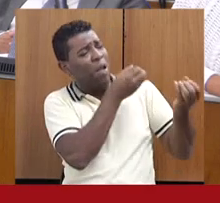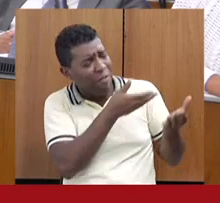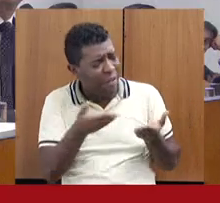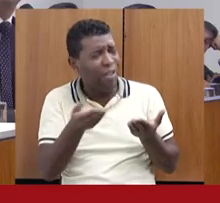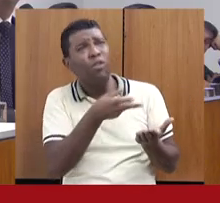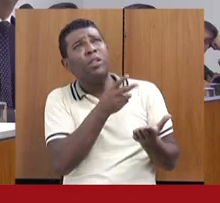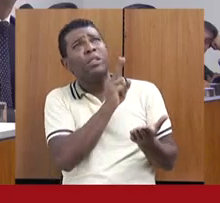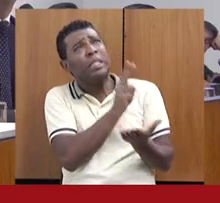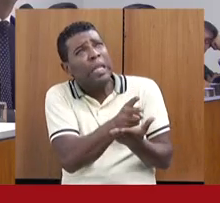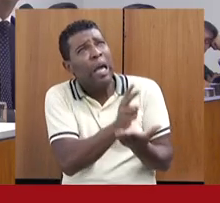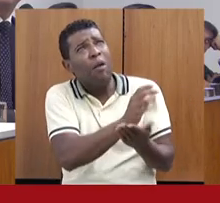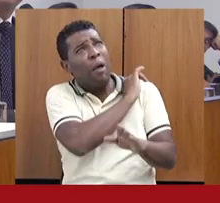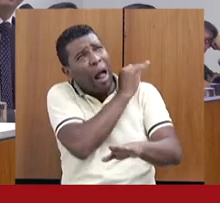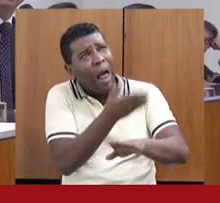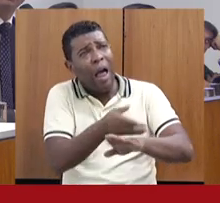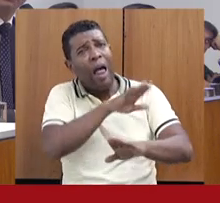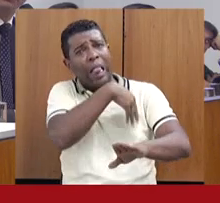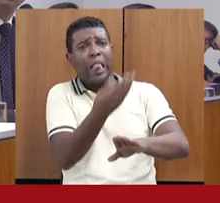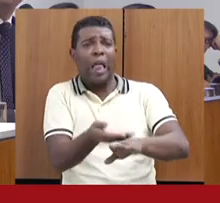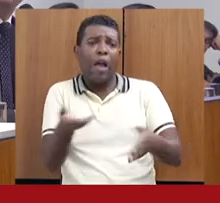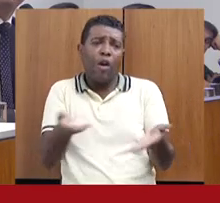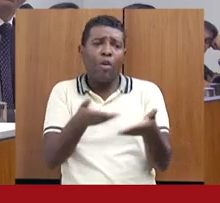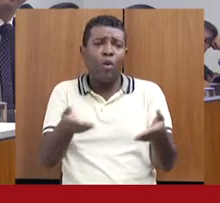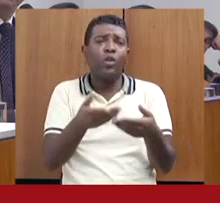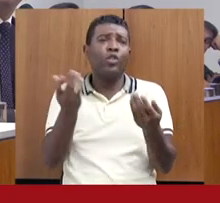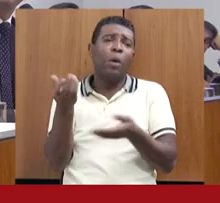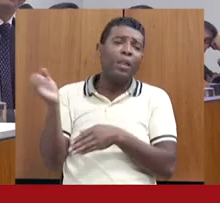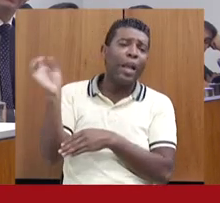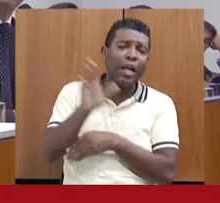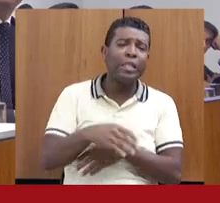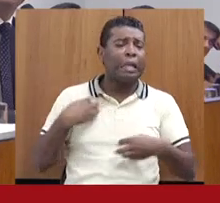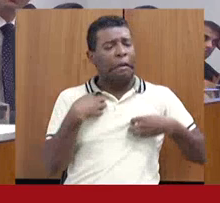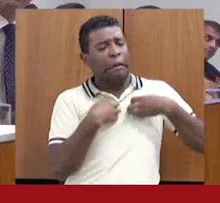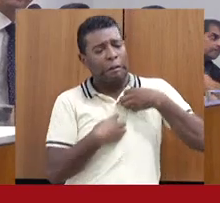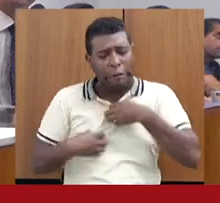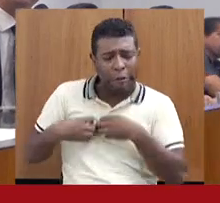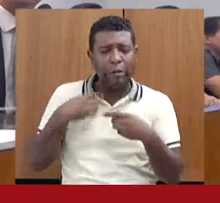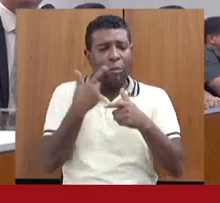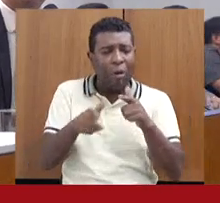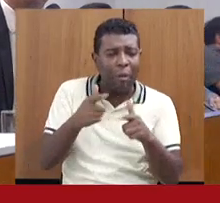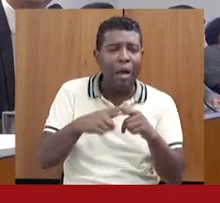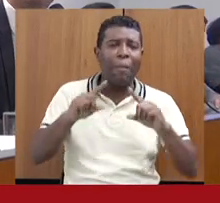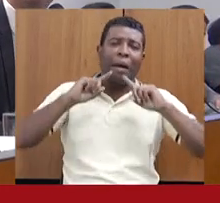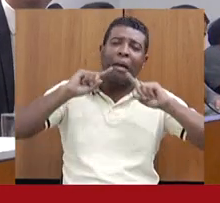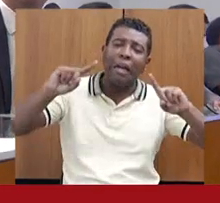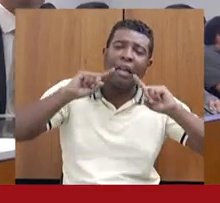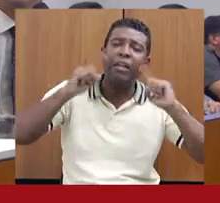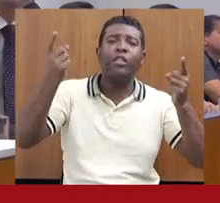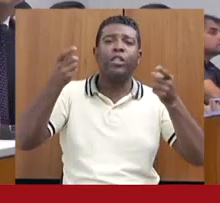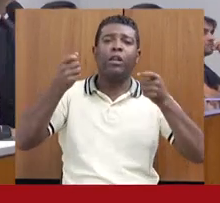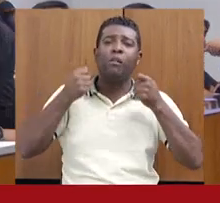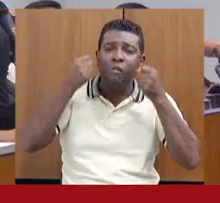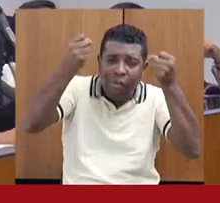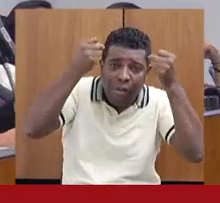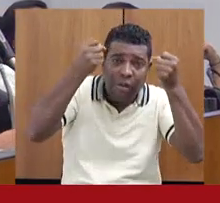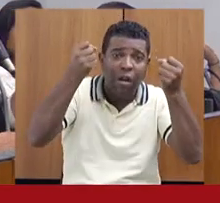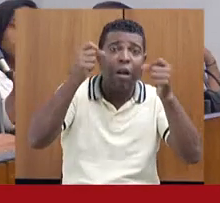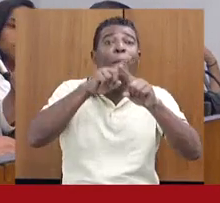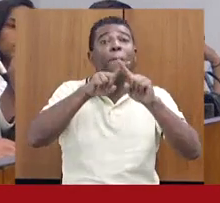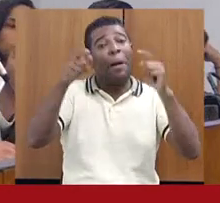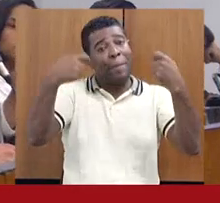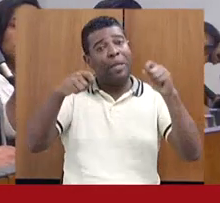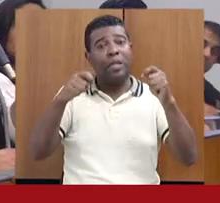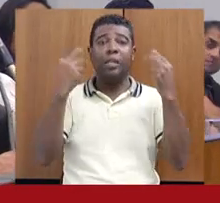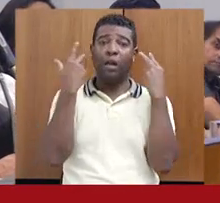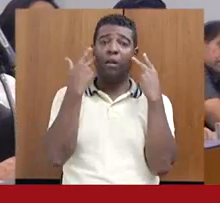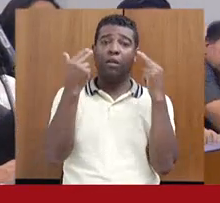Assembleia Legislativa para trazer aí as suas angústias, problemas, críticas, protestos, mas dentro de uma normalidade mínima.